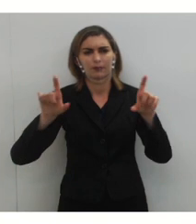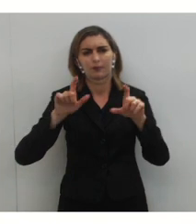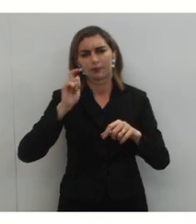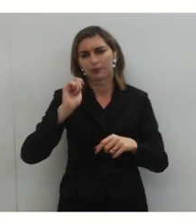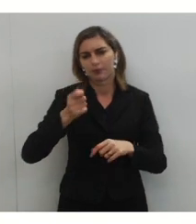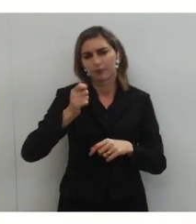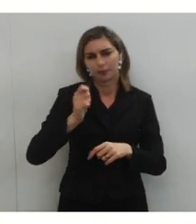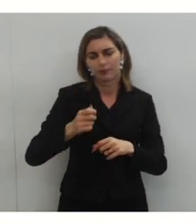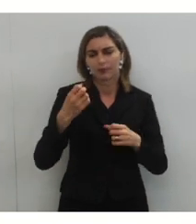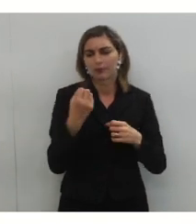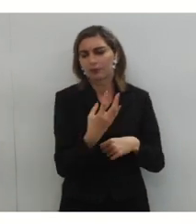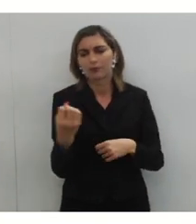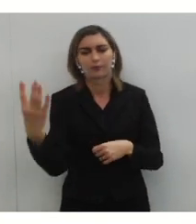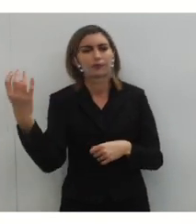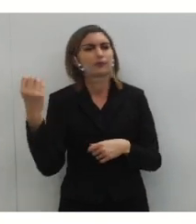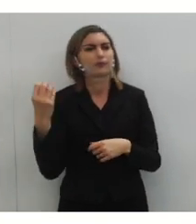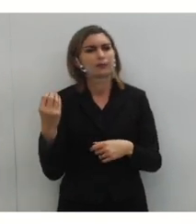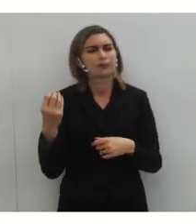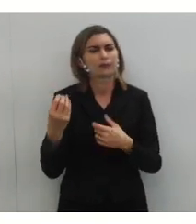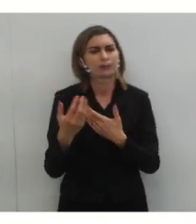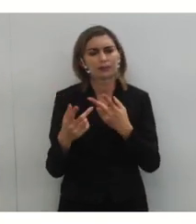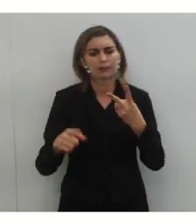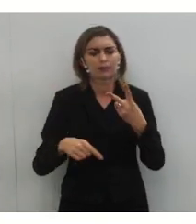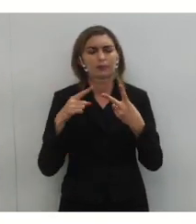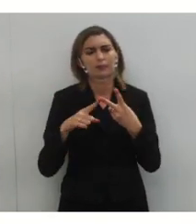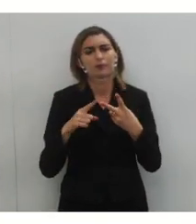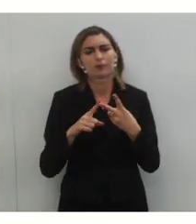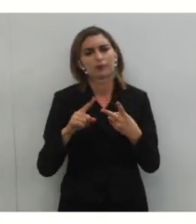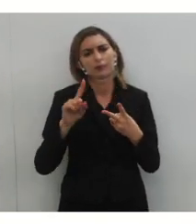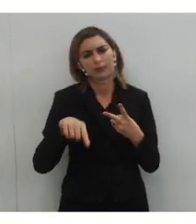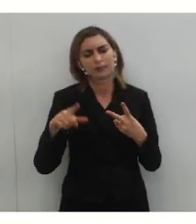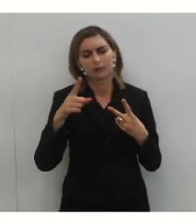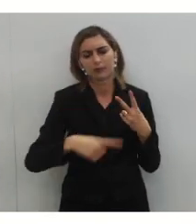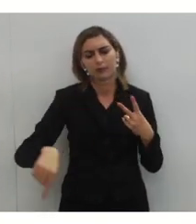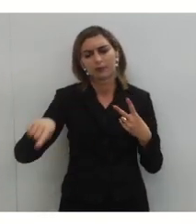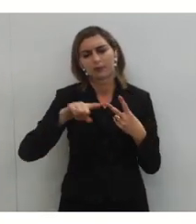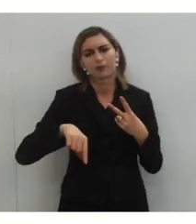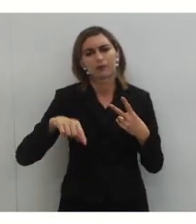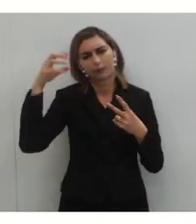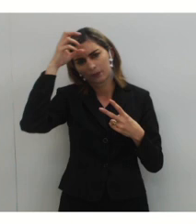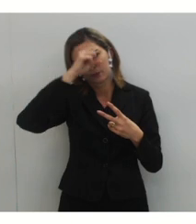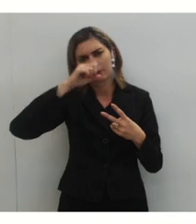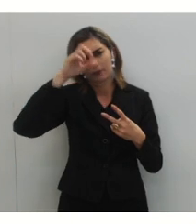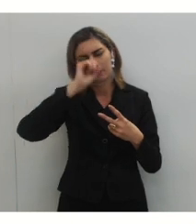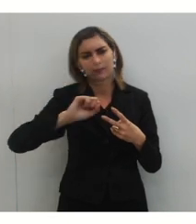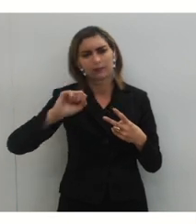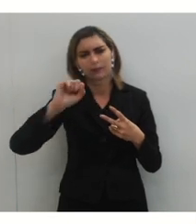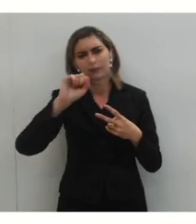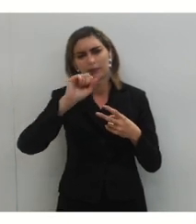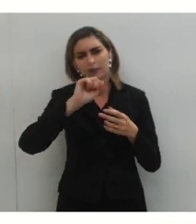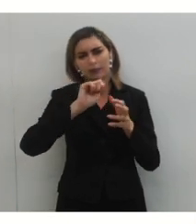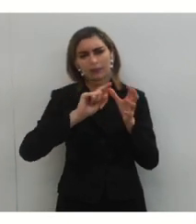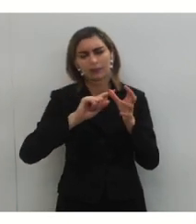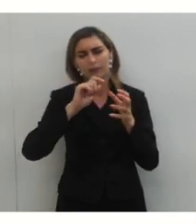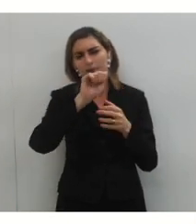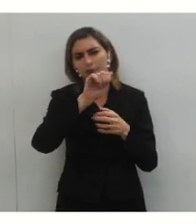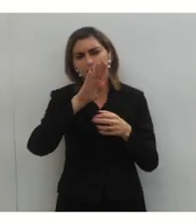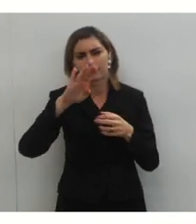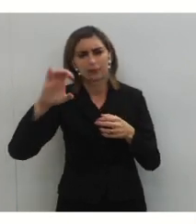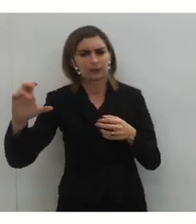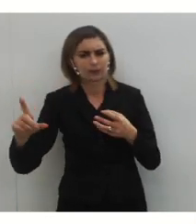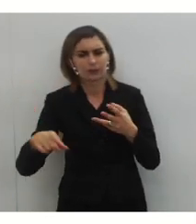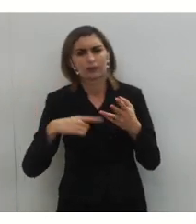Pedro viajou. A segunda oração é nós aprendemos o alfabeto. A